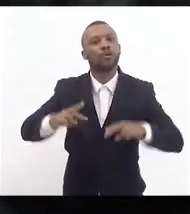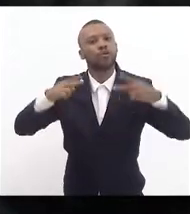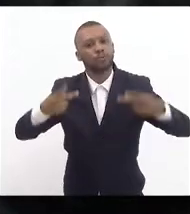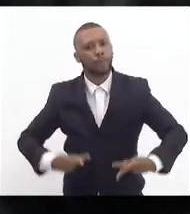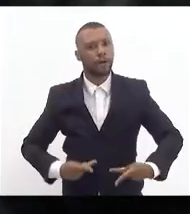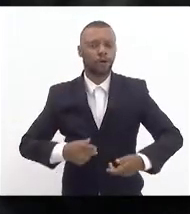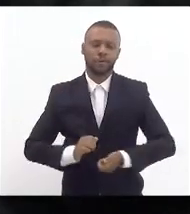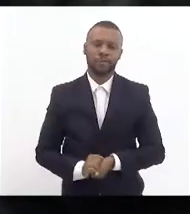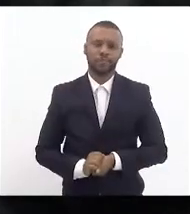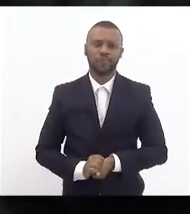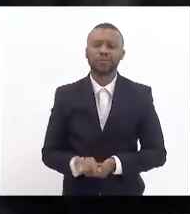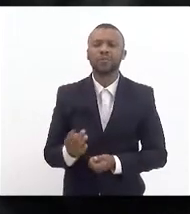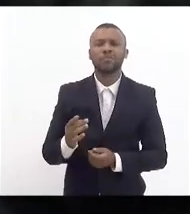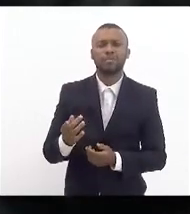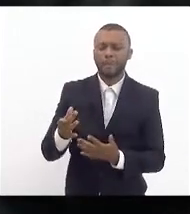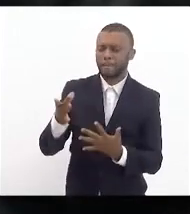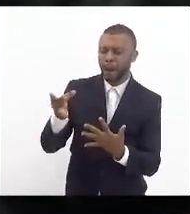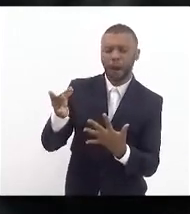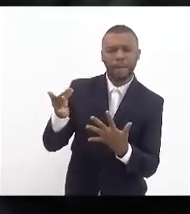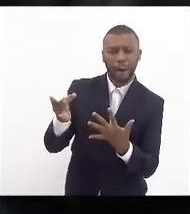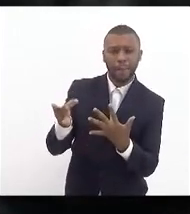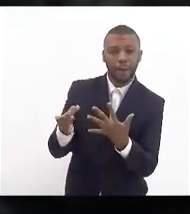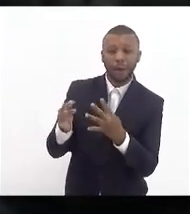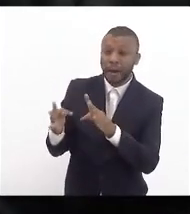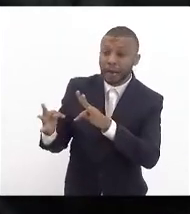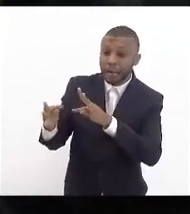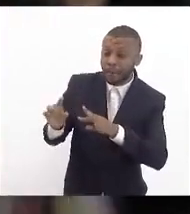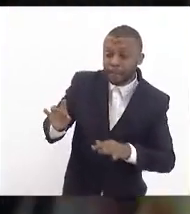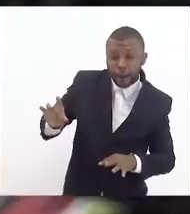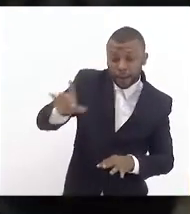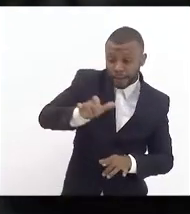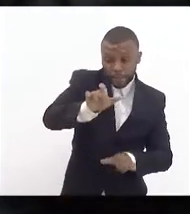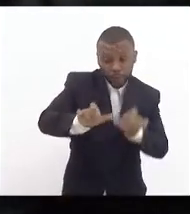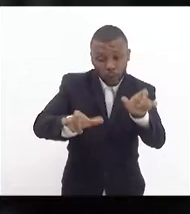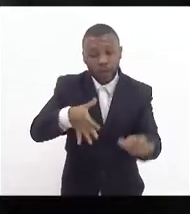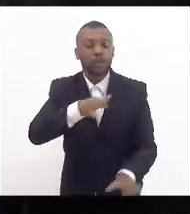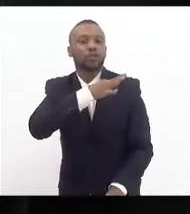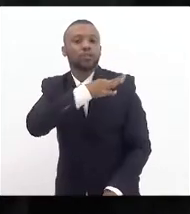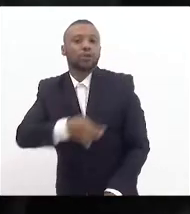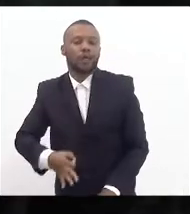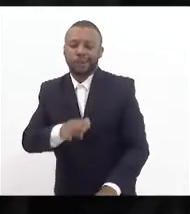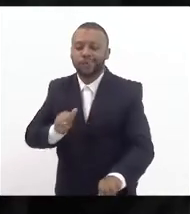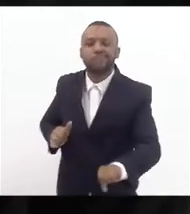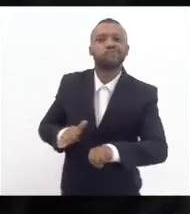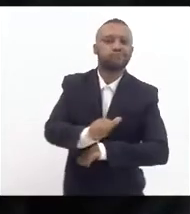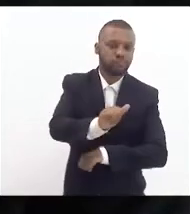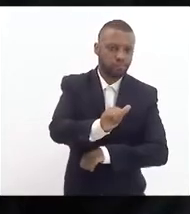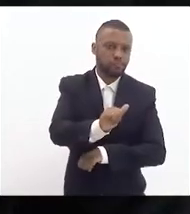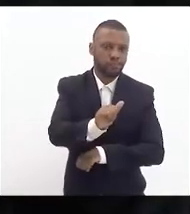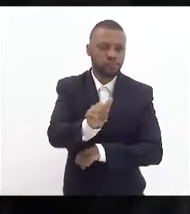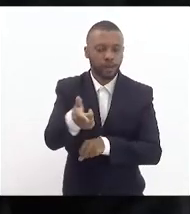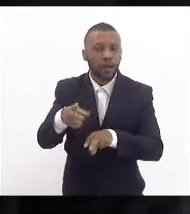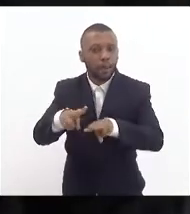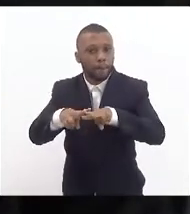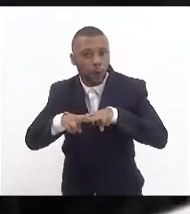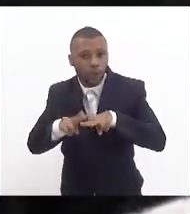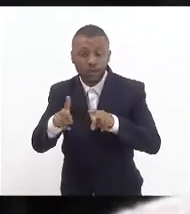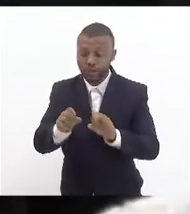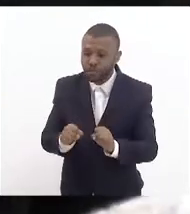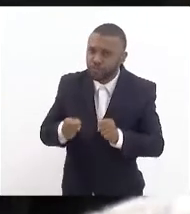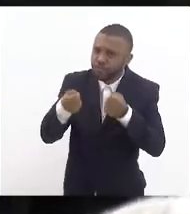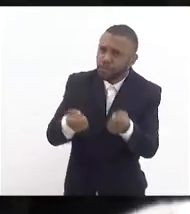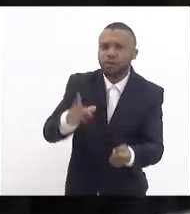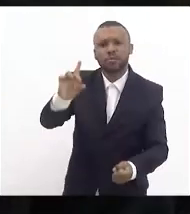viola cabalmente a dignidade da pessoa humana. Portanto, um verdadeiro defensor